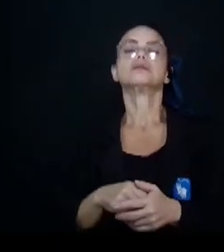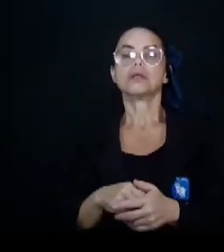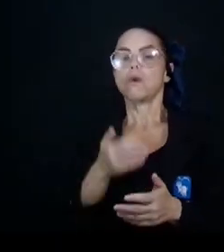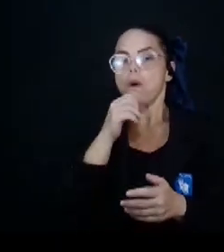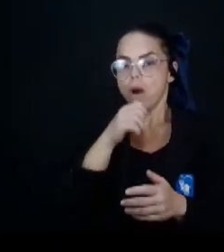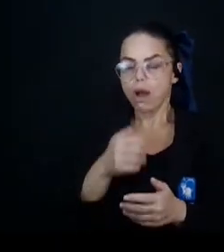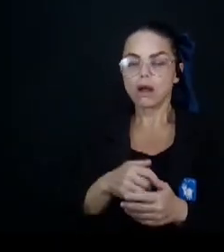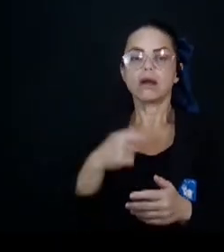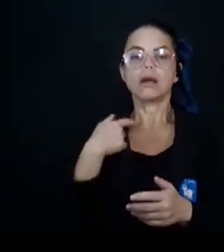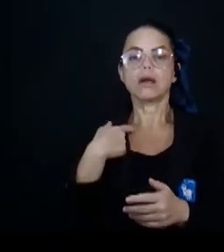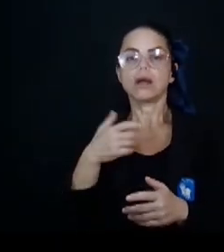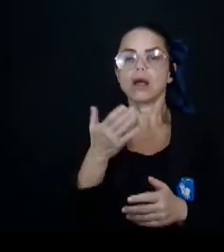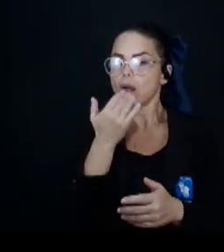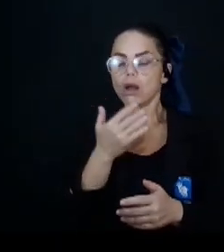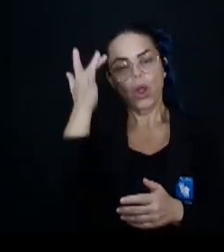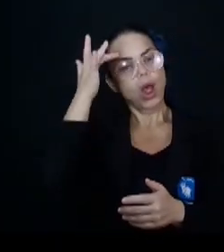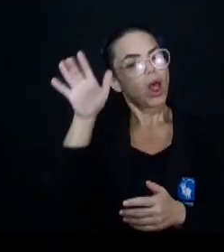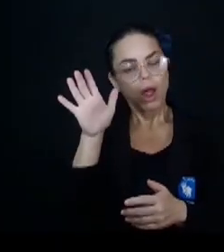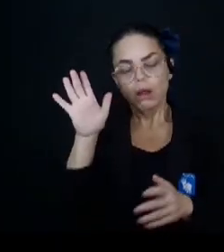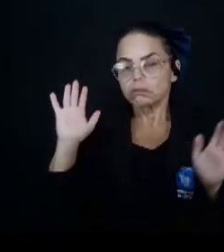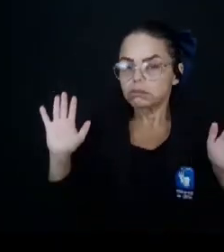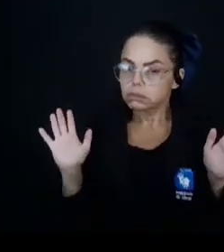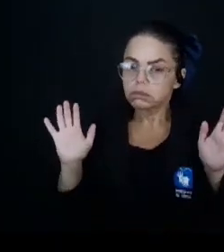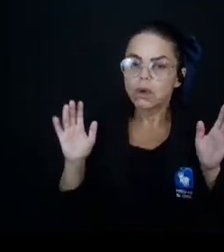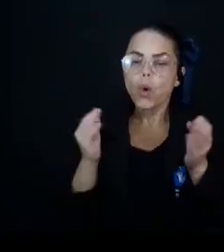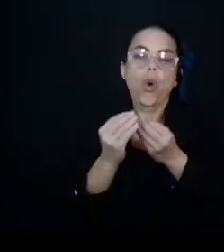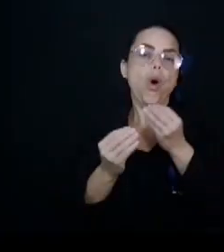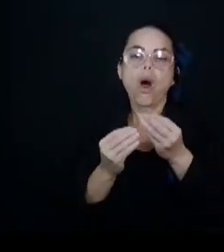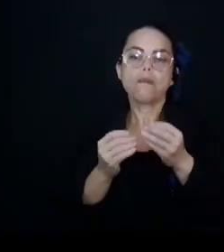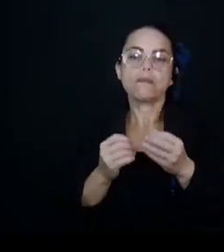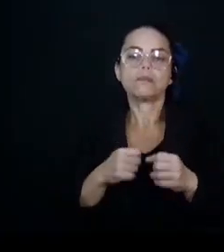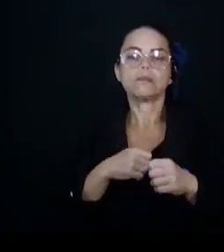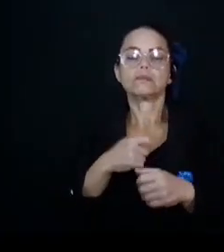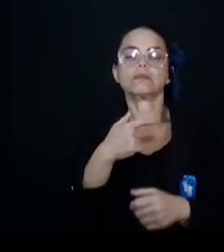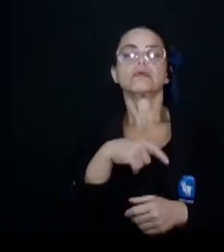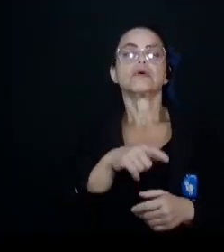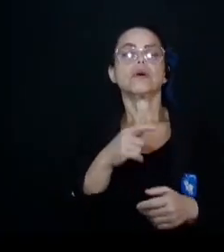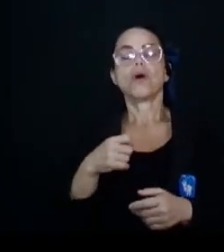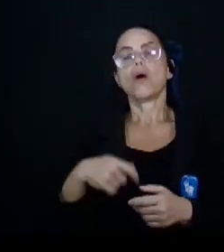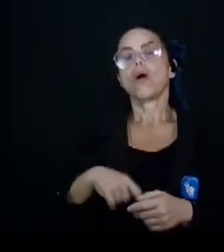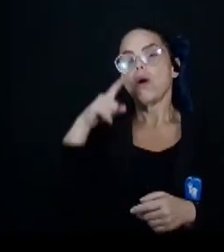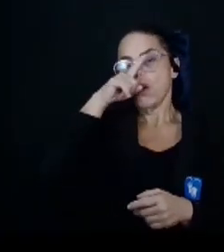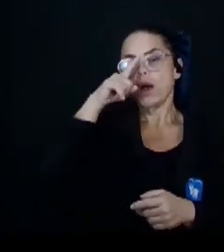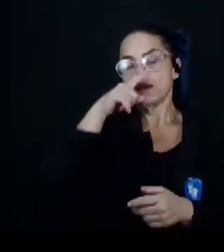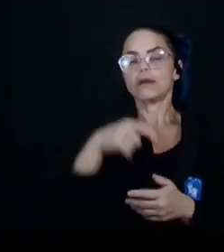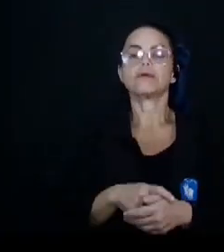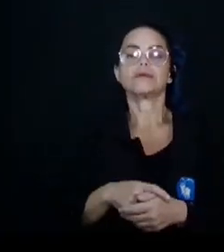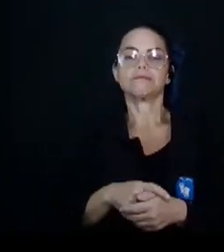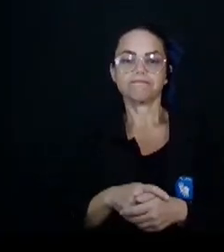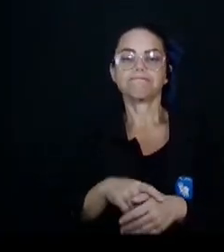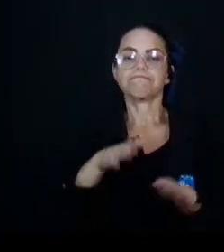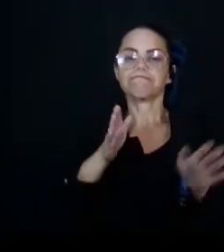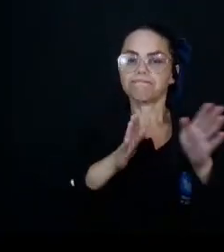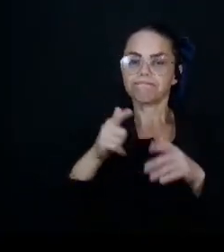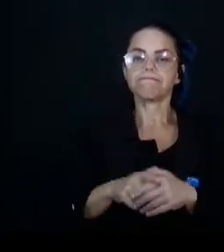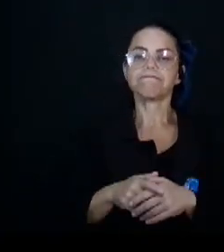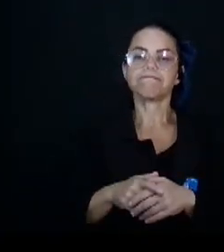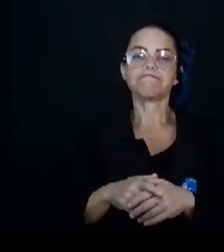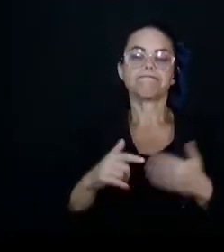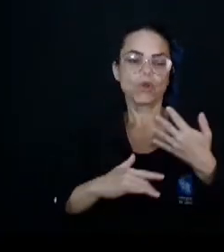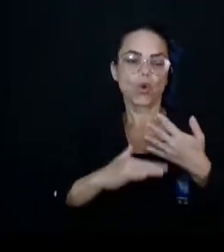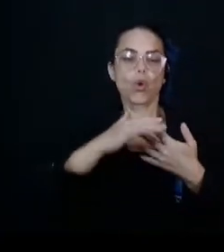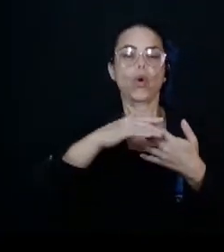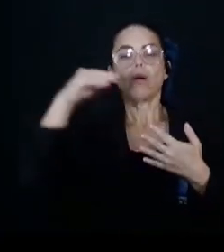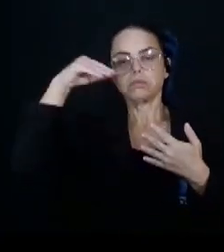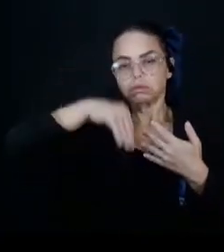não sabe de onde, né, são feitos, com risco de infecção, porque a gente tem esse momento de imunidade muito baixa do